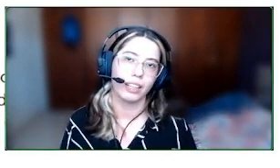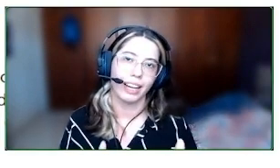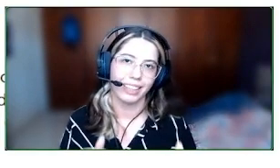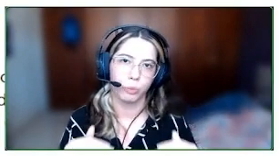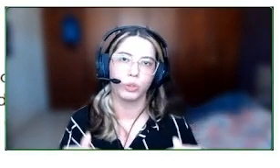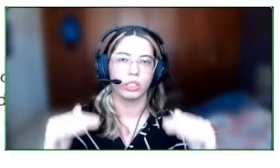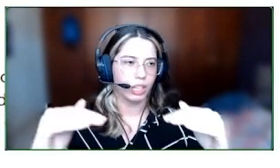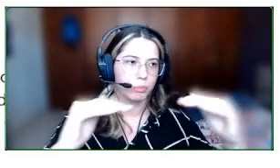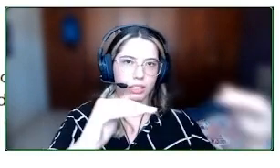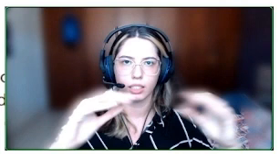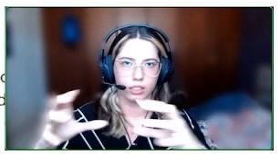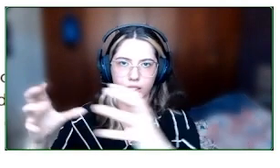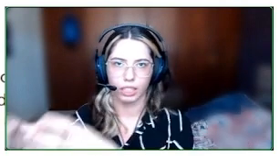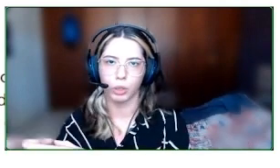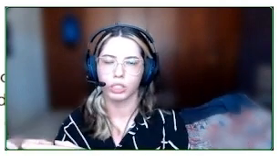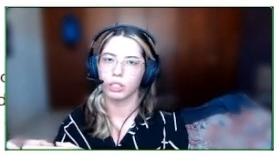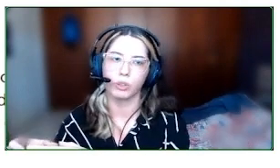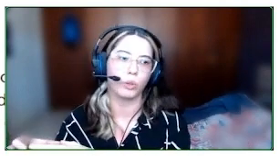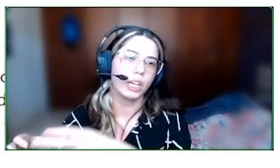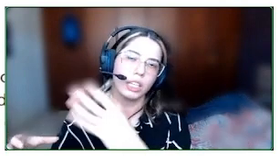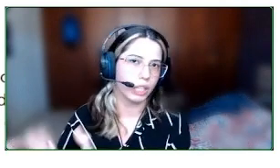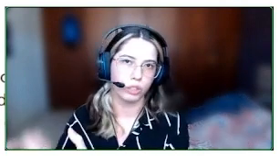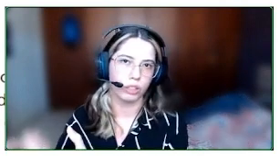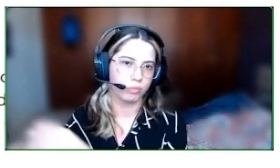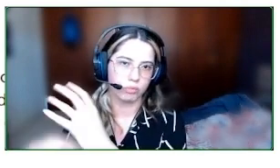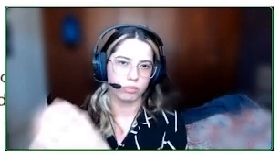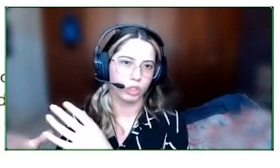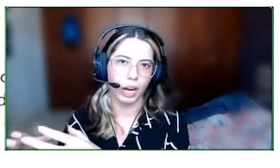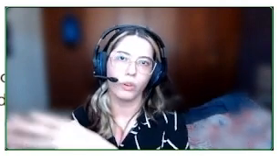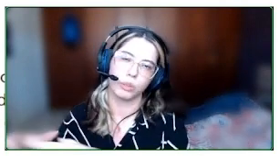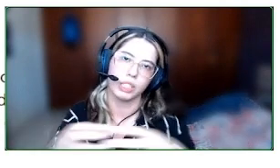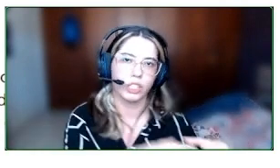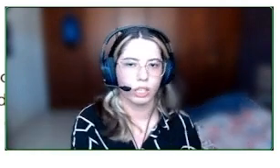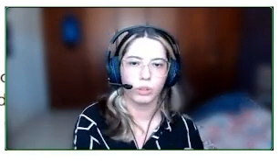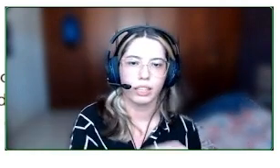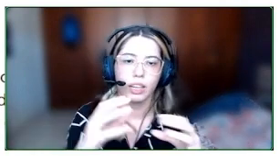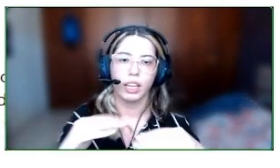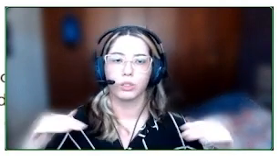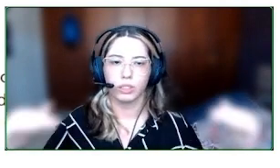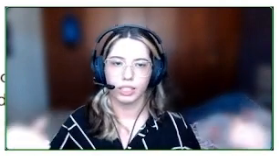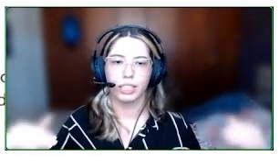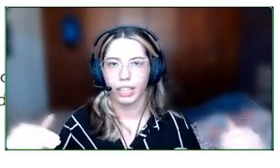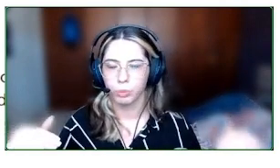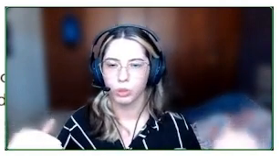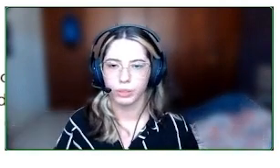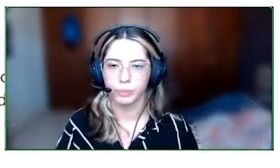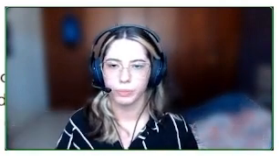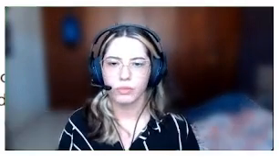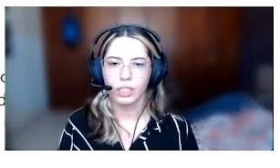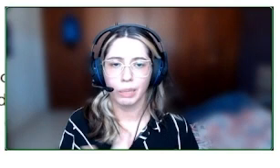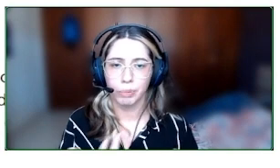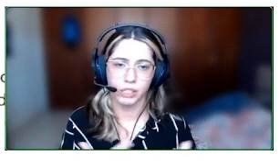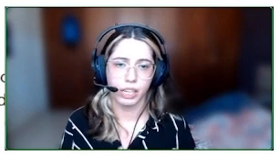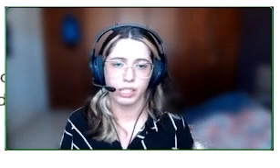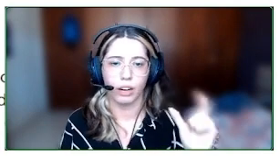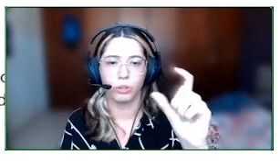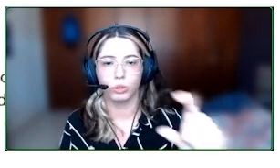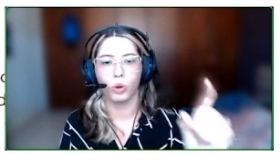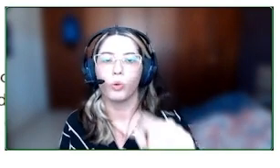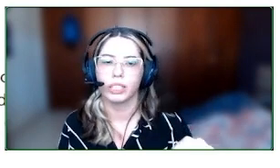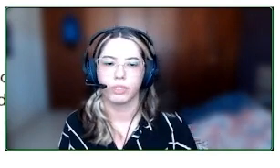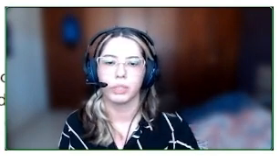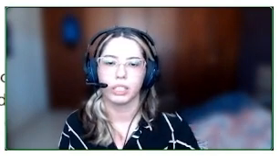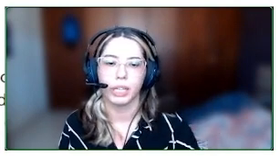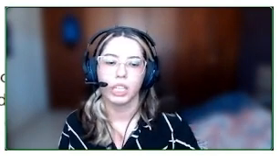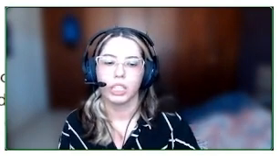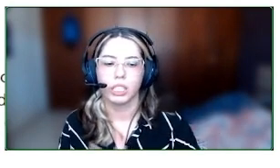solicitaram ela até a ruptura. Então, ambas as amostras que foram em umidade normal e a umidade saturada, elas foram testadas até a ruptura. Depois eles fizeram esses cálculos